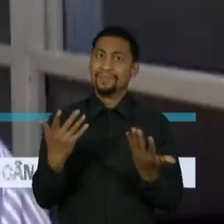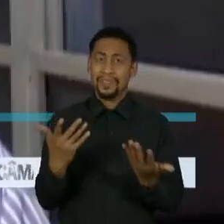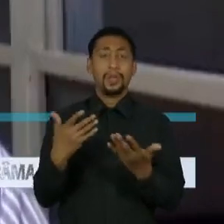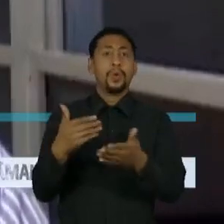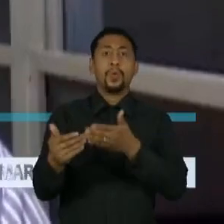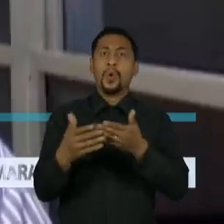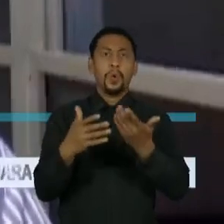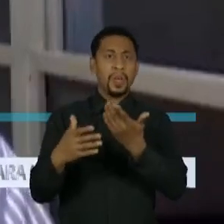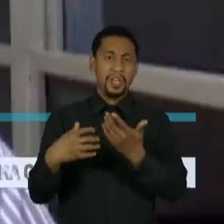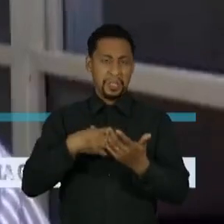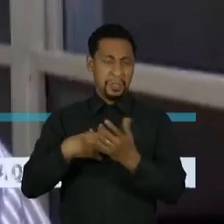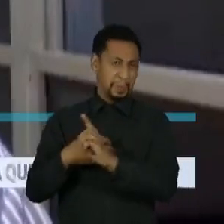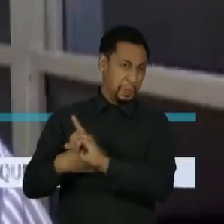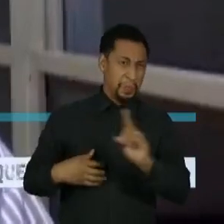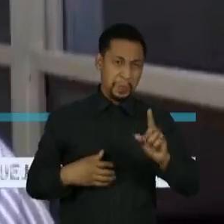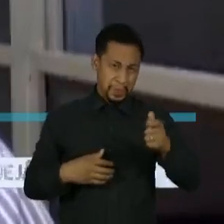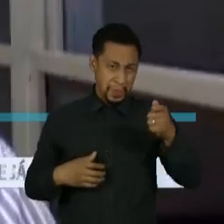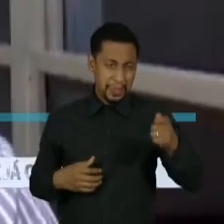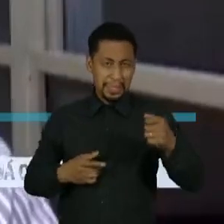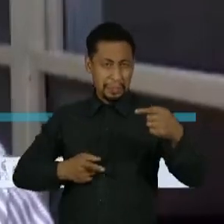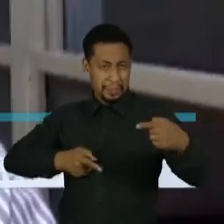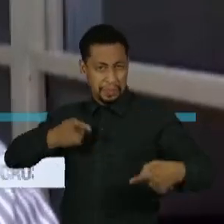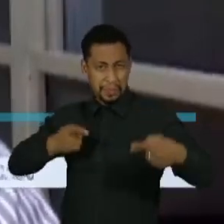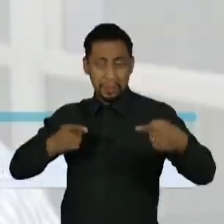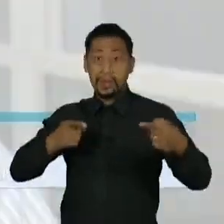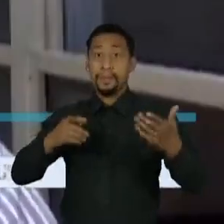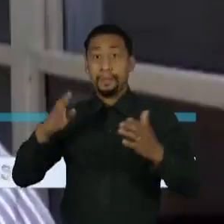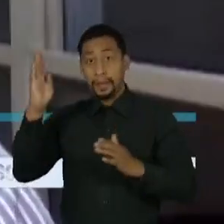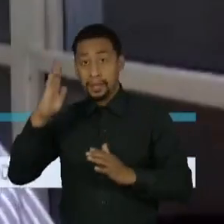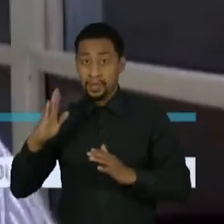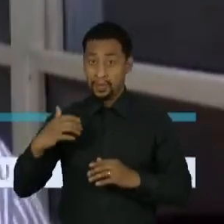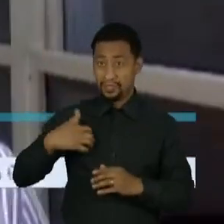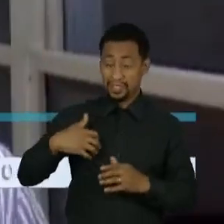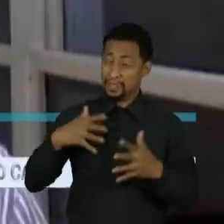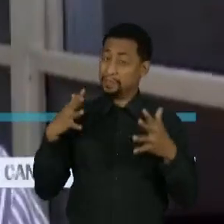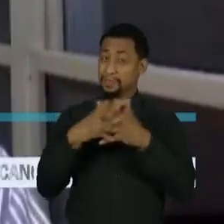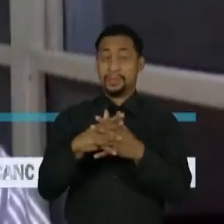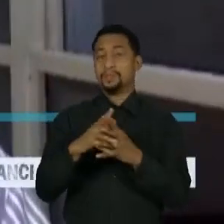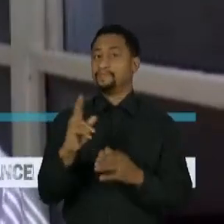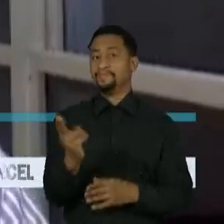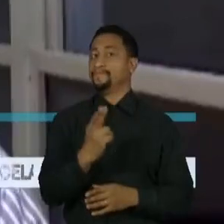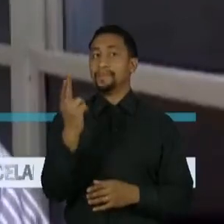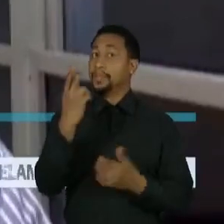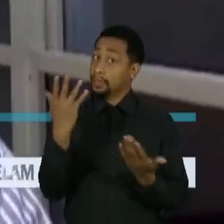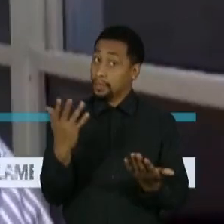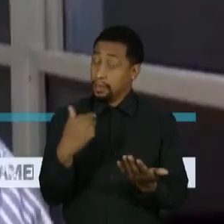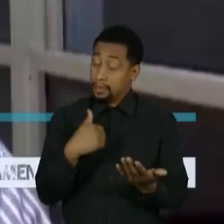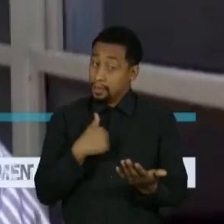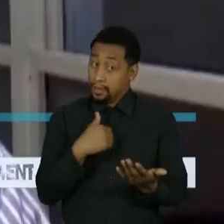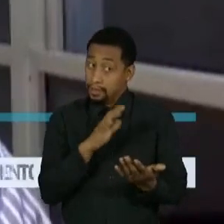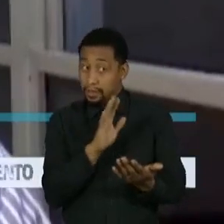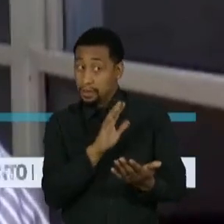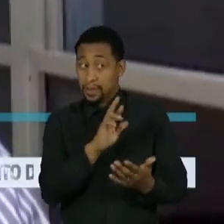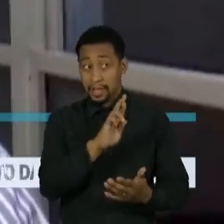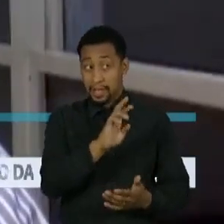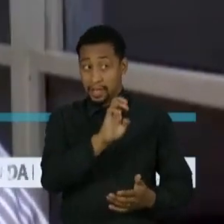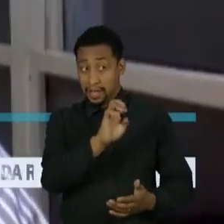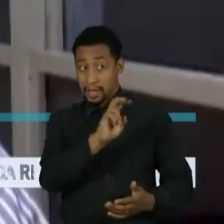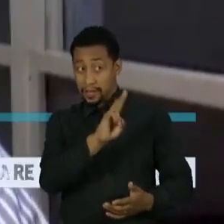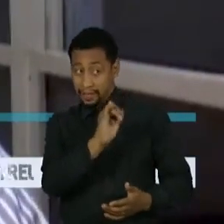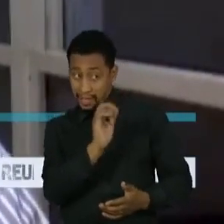de antagonismo maior entre presidentes de Brasil e de Argentina, até porque eu não enxergo efetivamente o próprio Milei muito disposto a